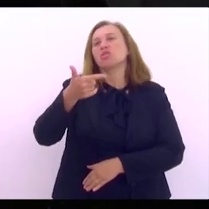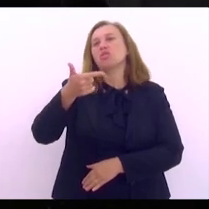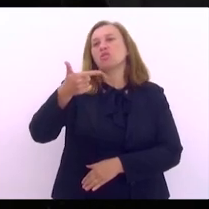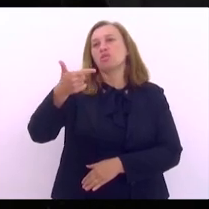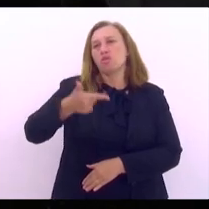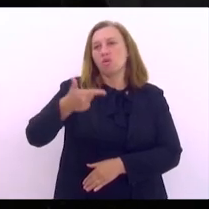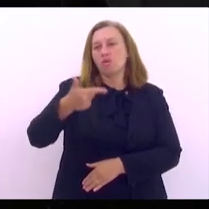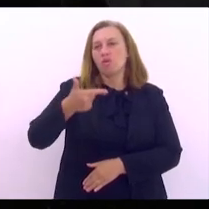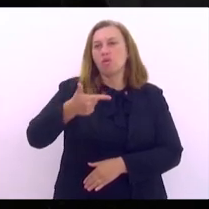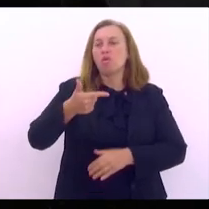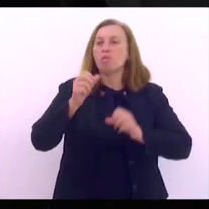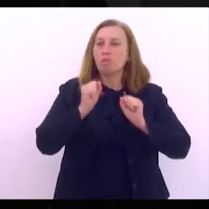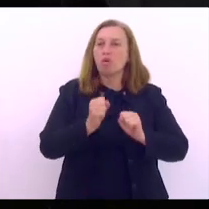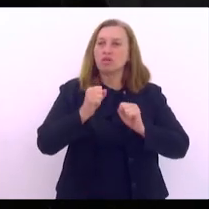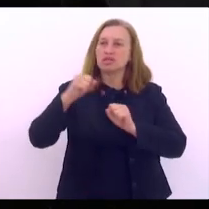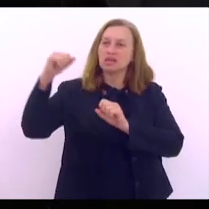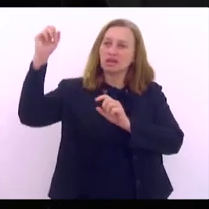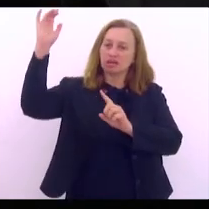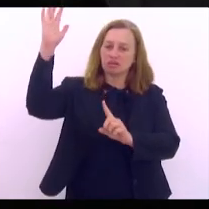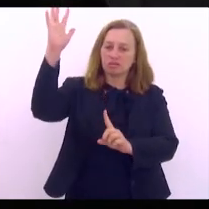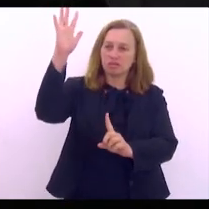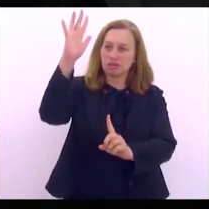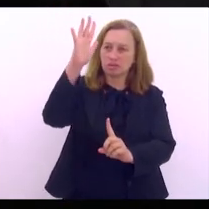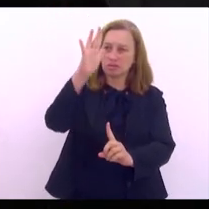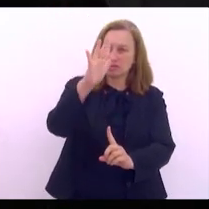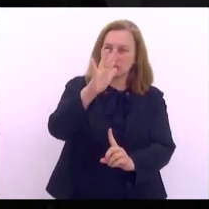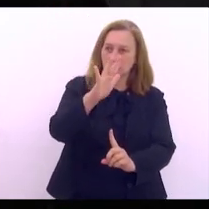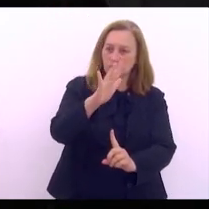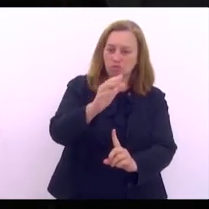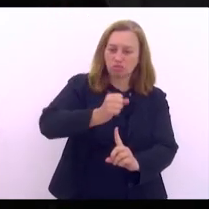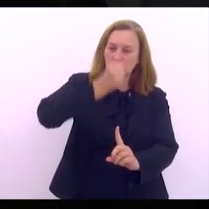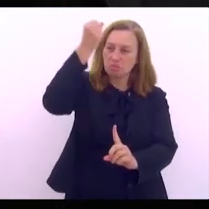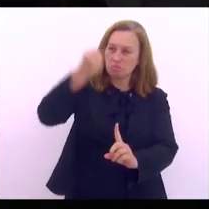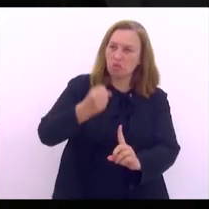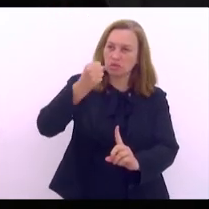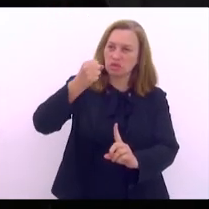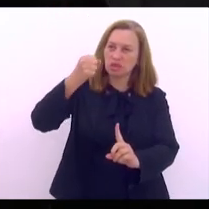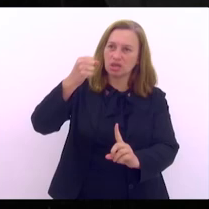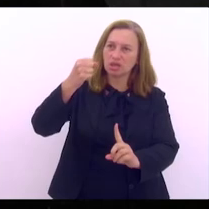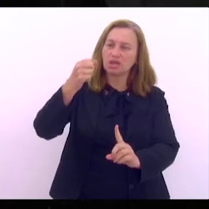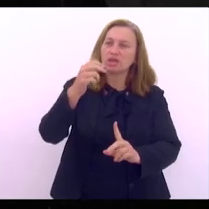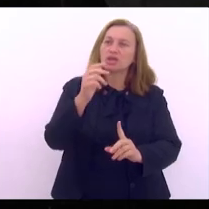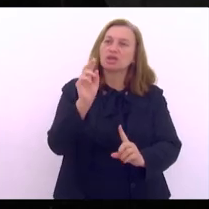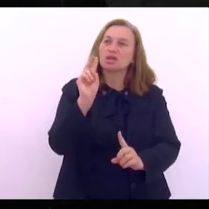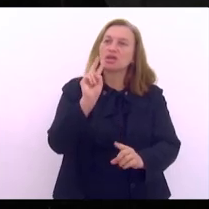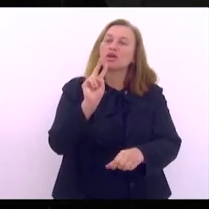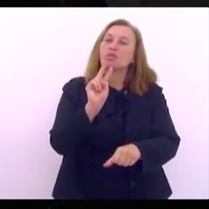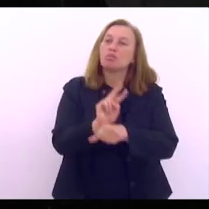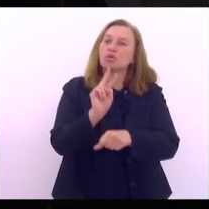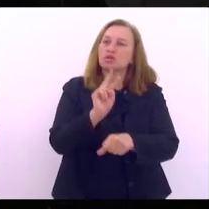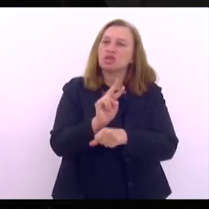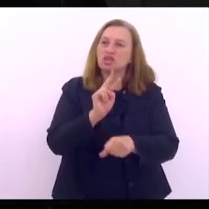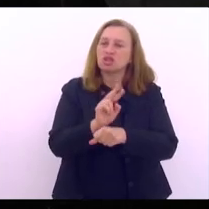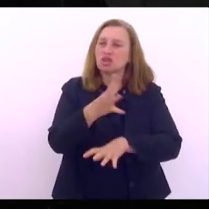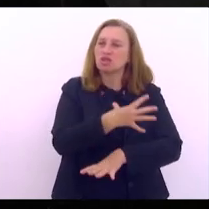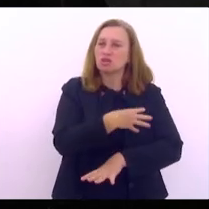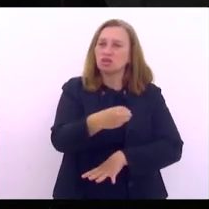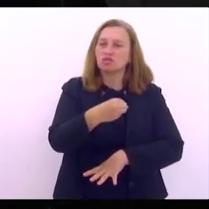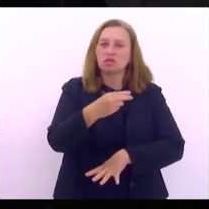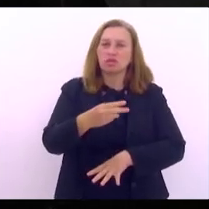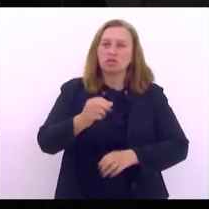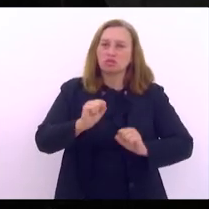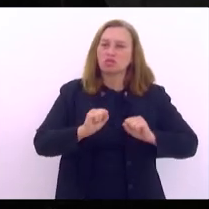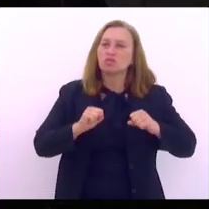possa estender a sua poderosa mão e guardar seus filhos, dando